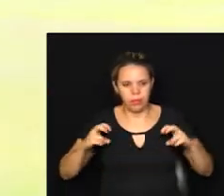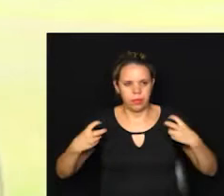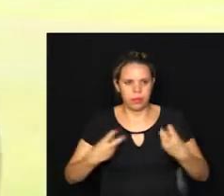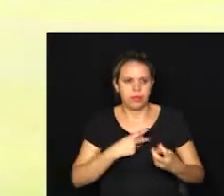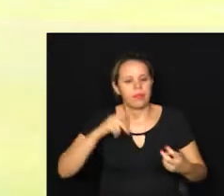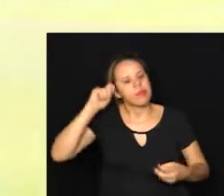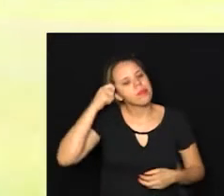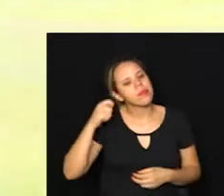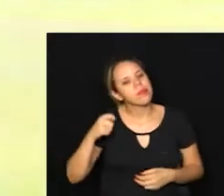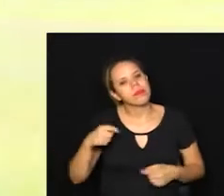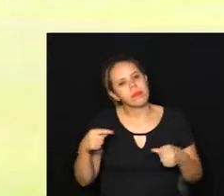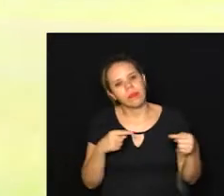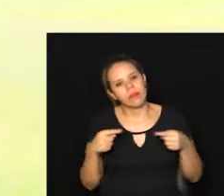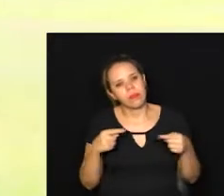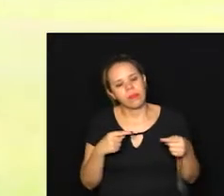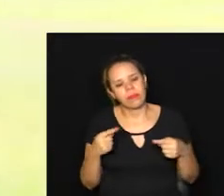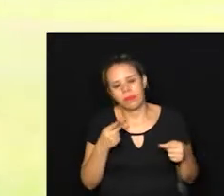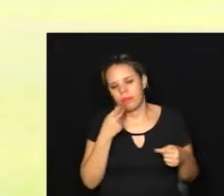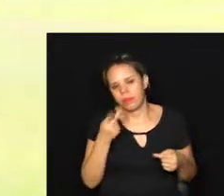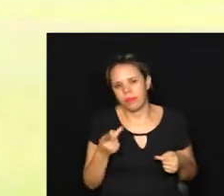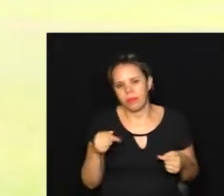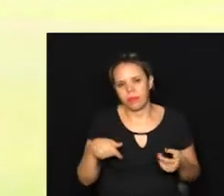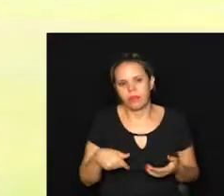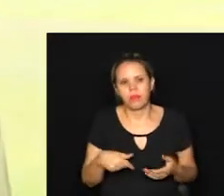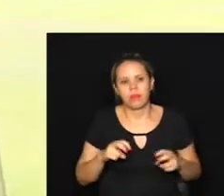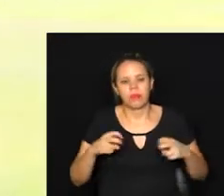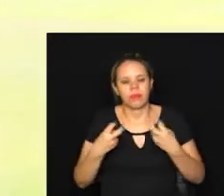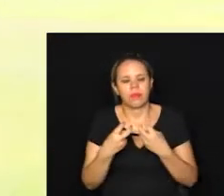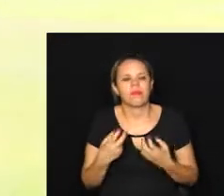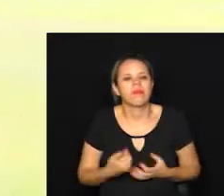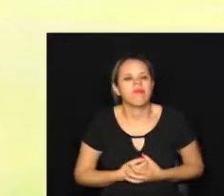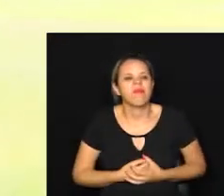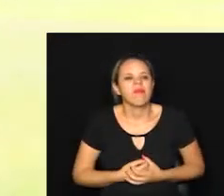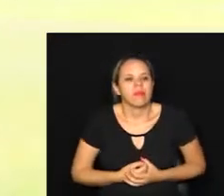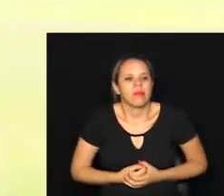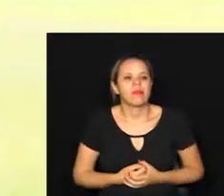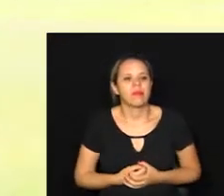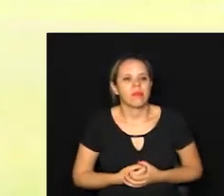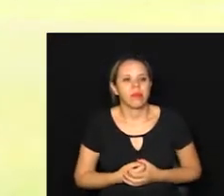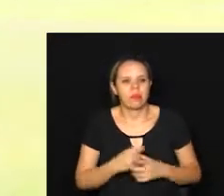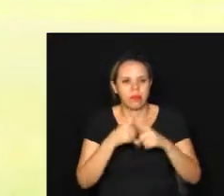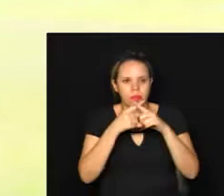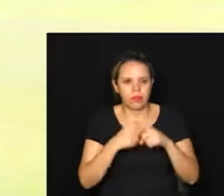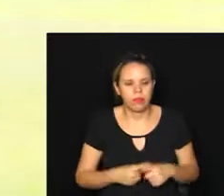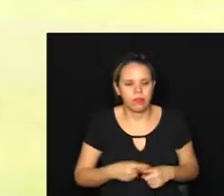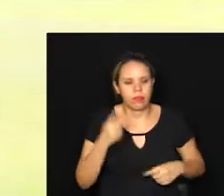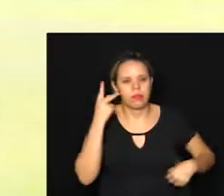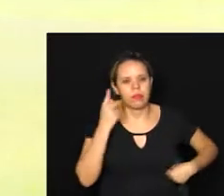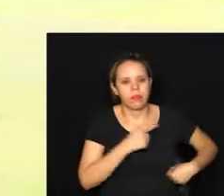Lucarelli. O derby citado pelo Mariolane no estádio Brinco de Ouro. Foi pelo Campeonato